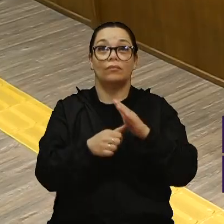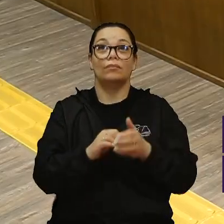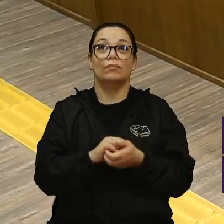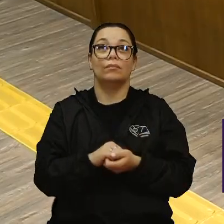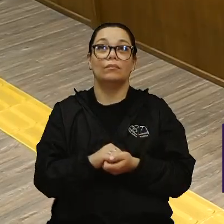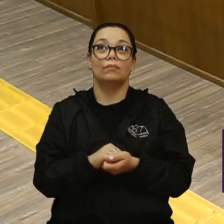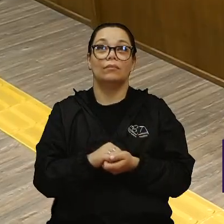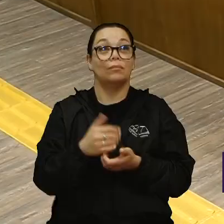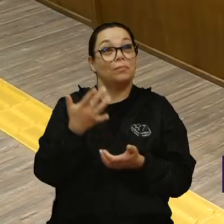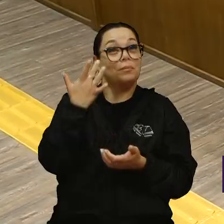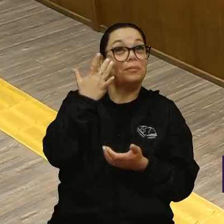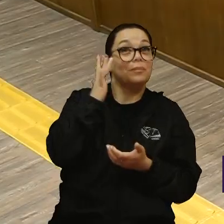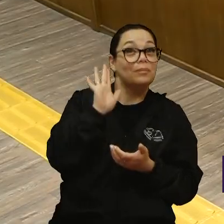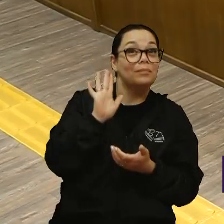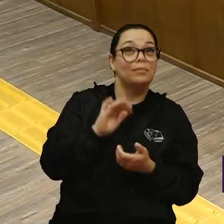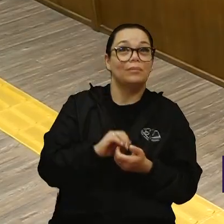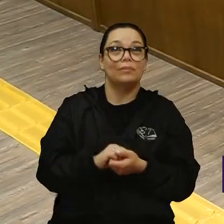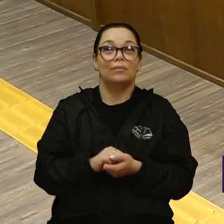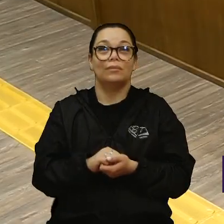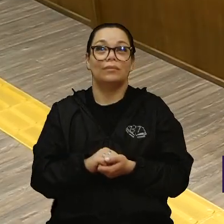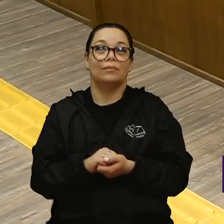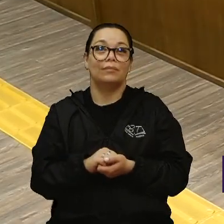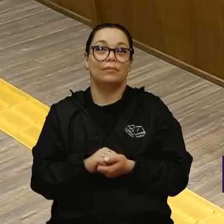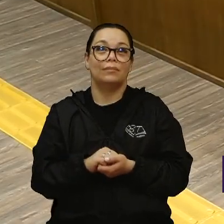Quem sabe?